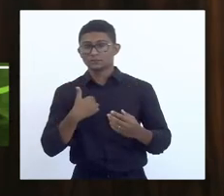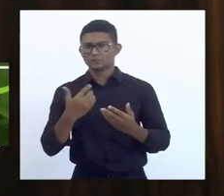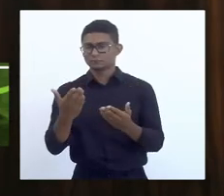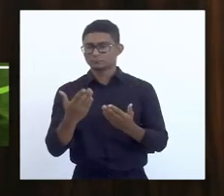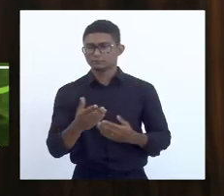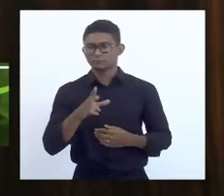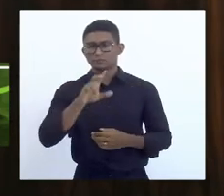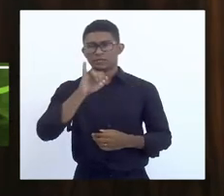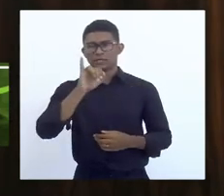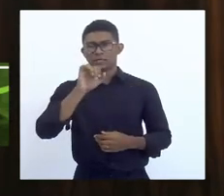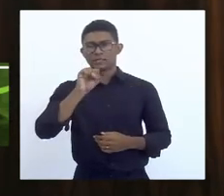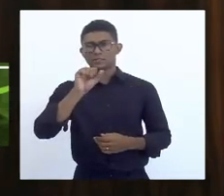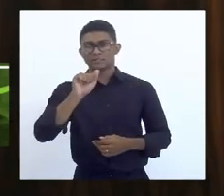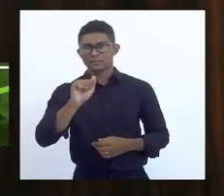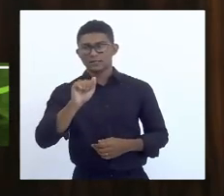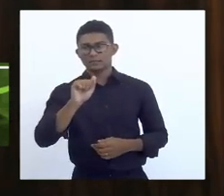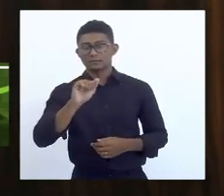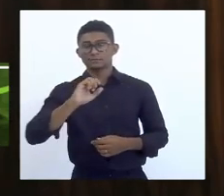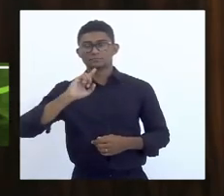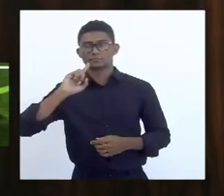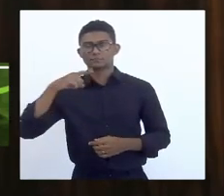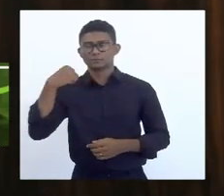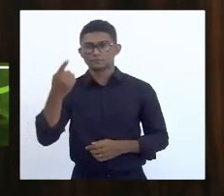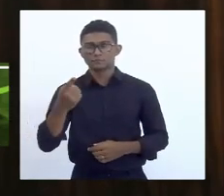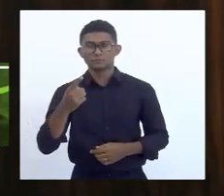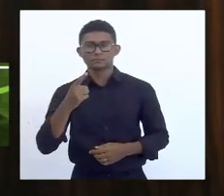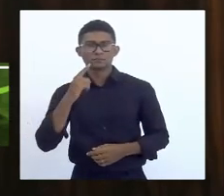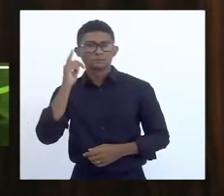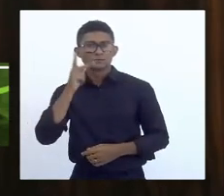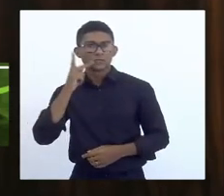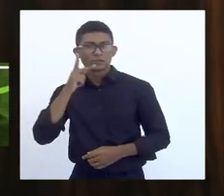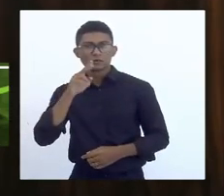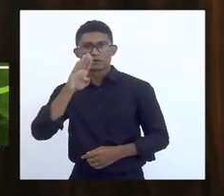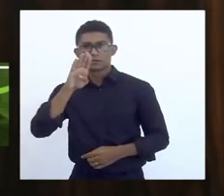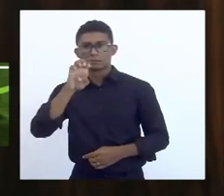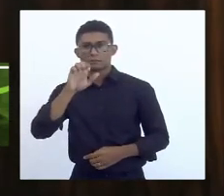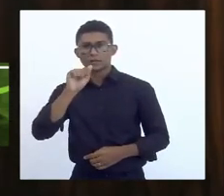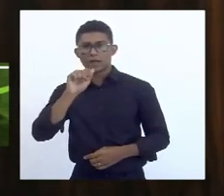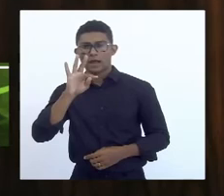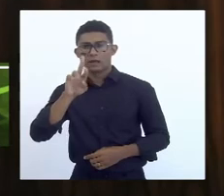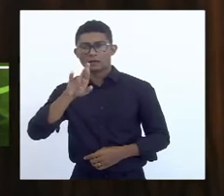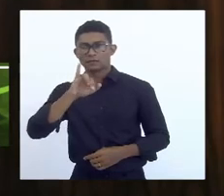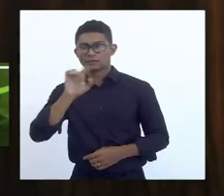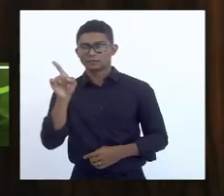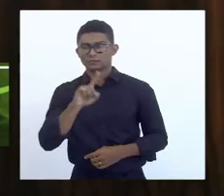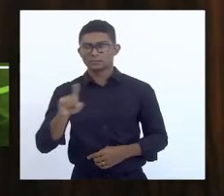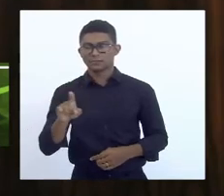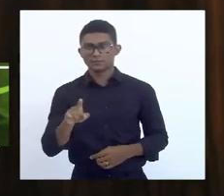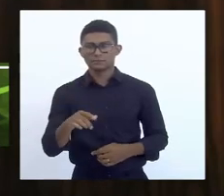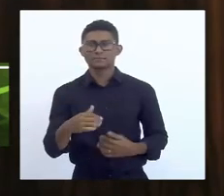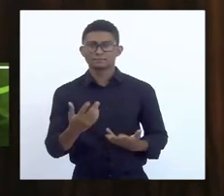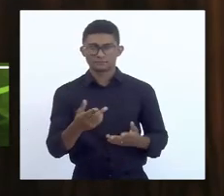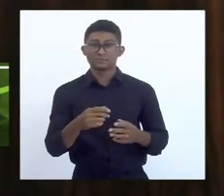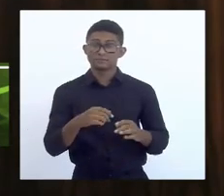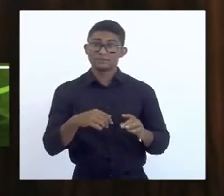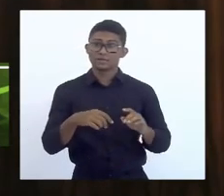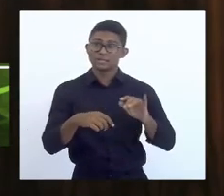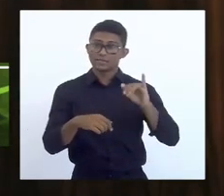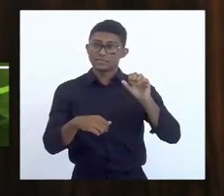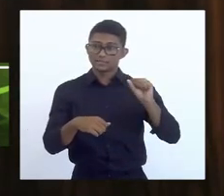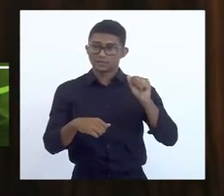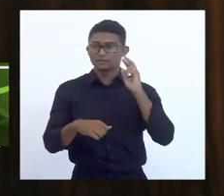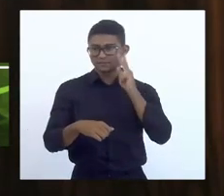Vicente e depois a vereadora Beatriz. É vereadora, Isa. A Isa também é vereadora.